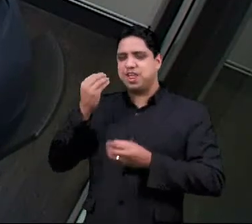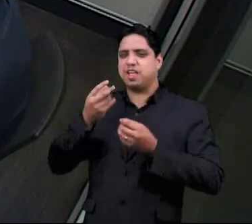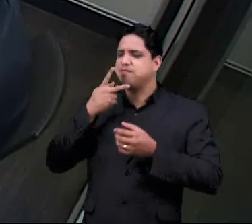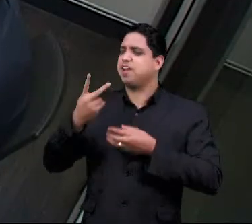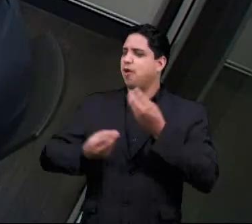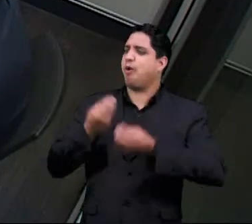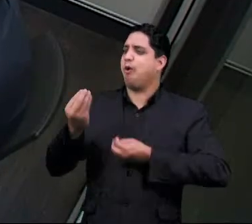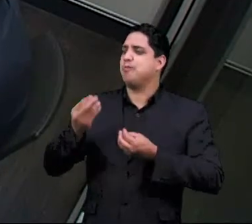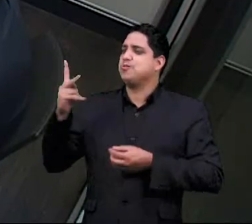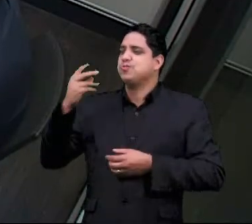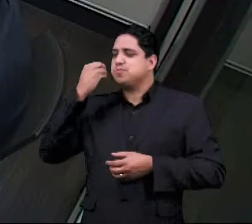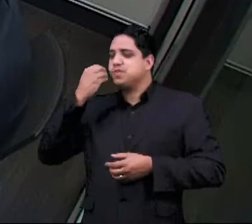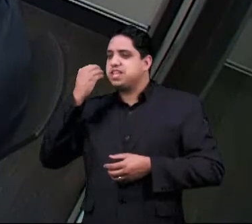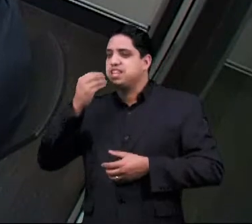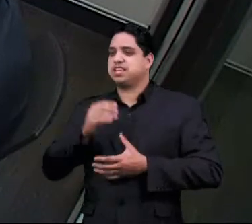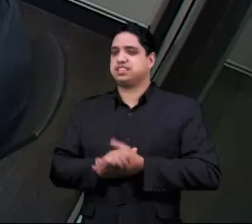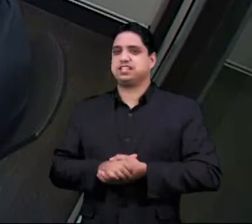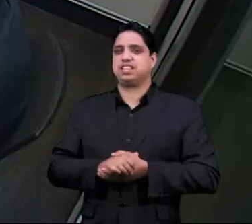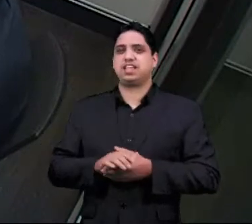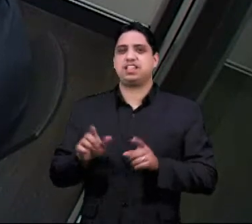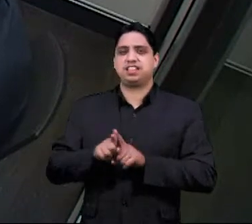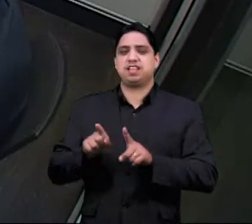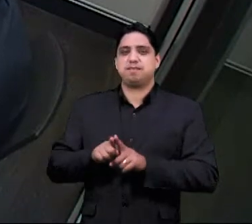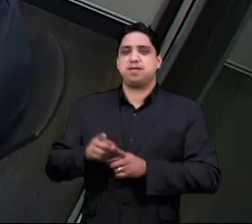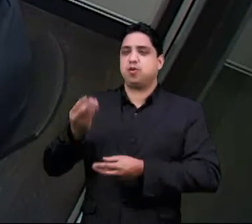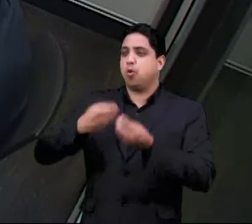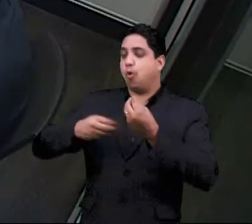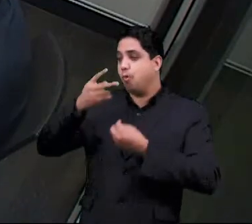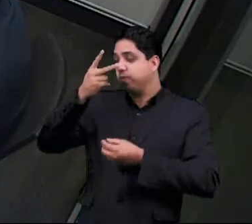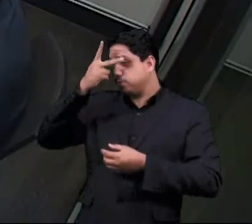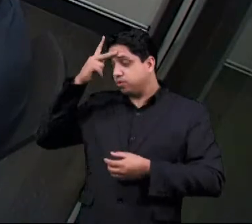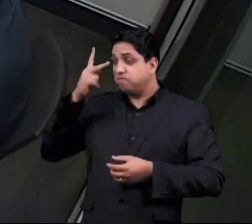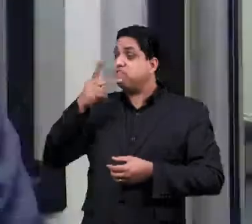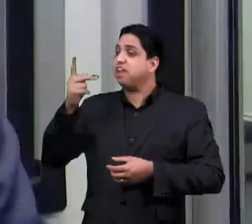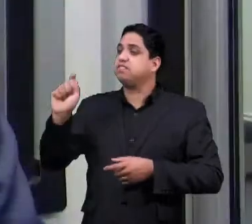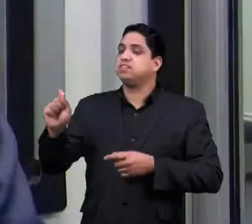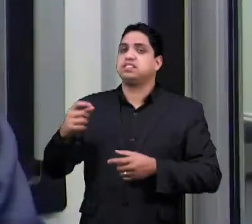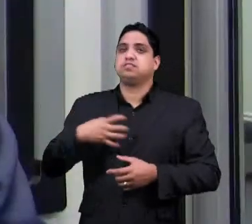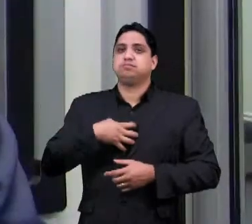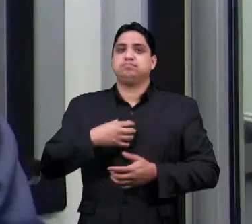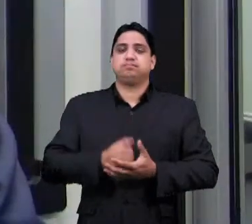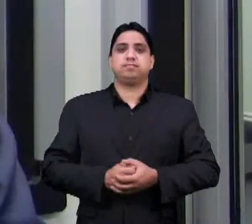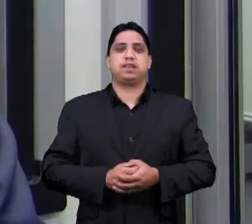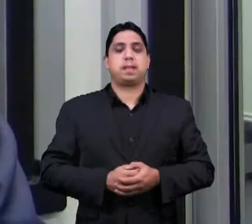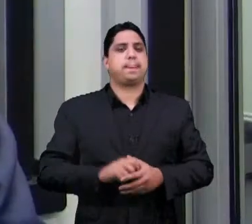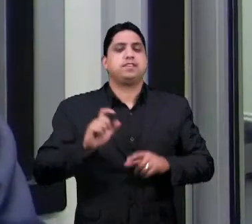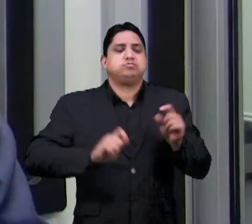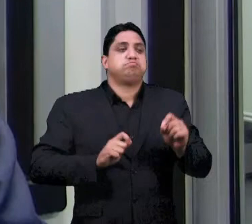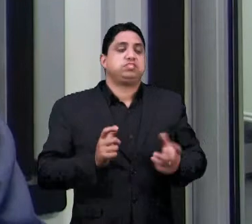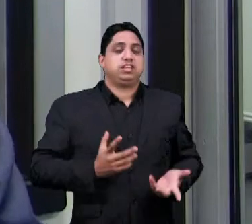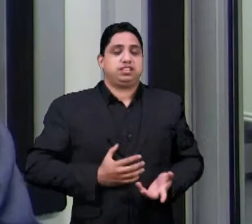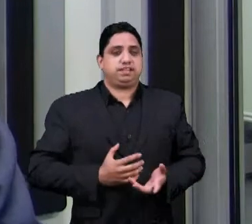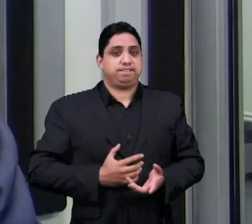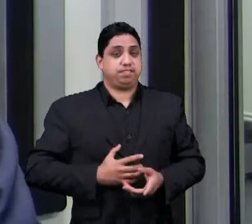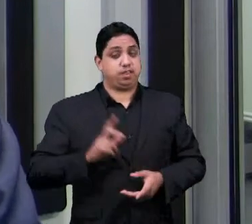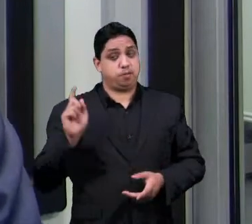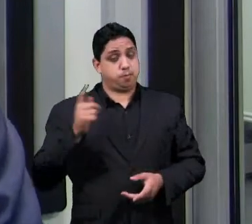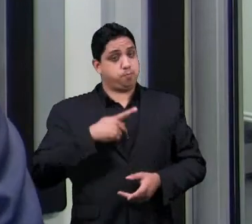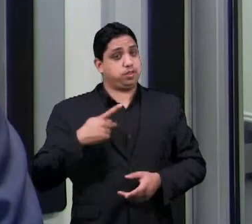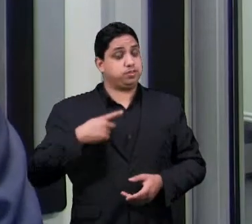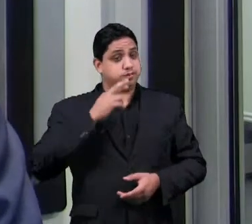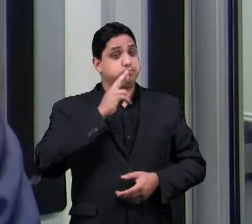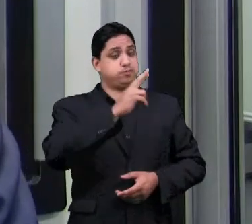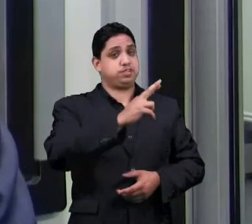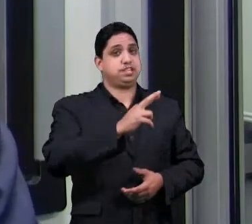sobre isso e o feedback que você recebe dos nossos irmãos. Na verdade, o que a gente observa